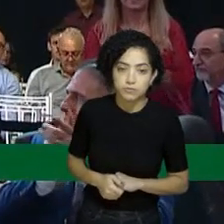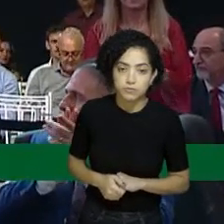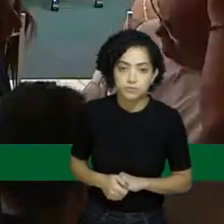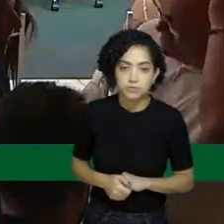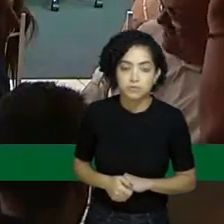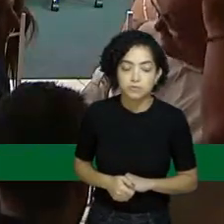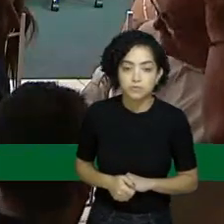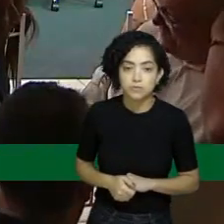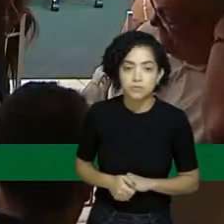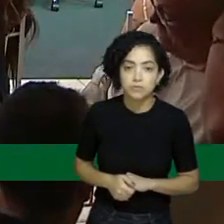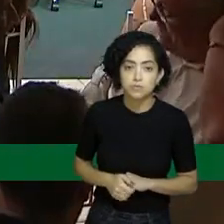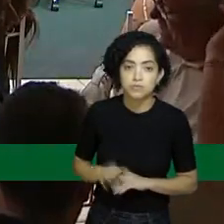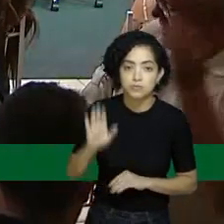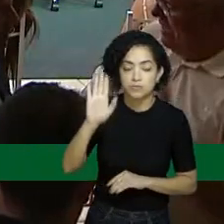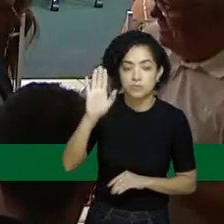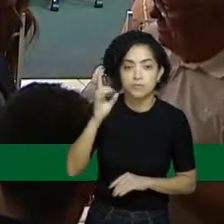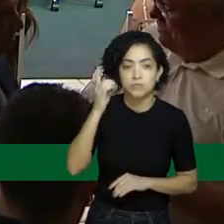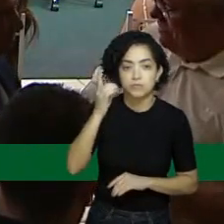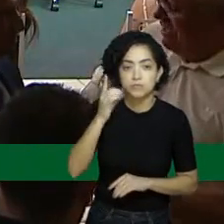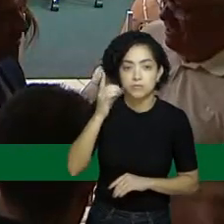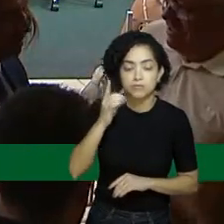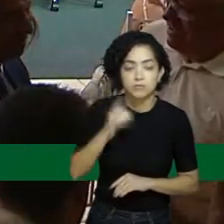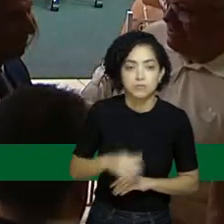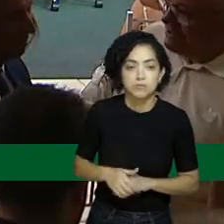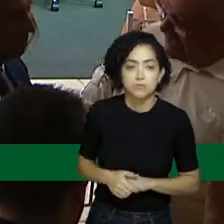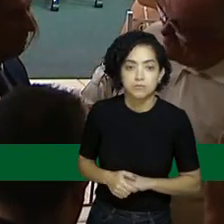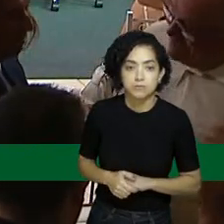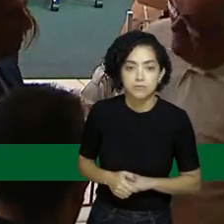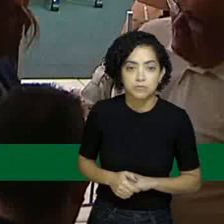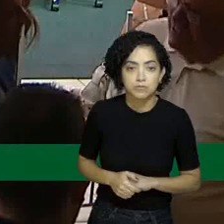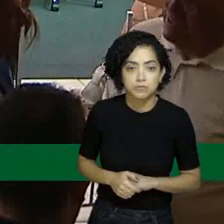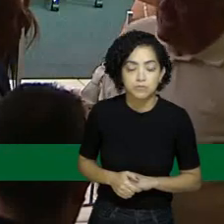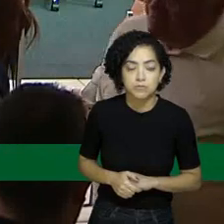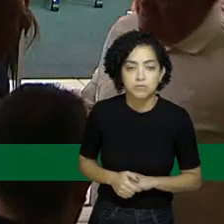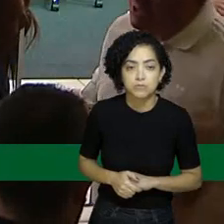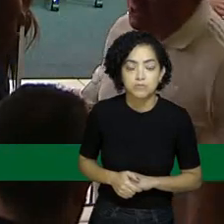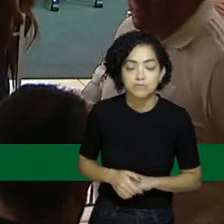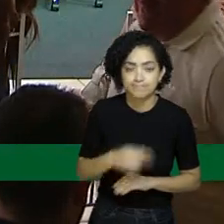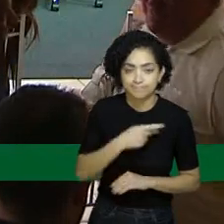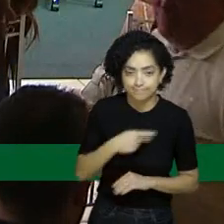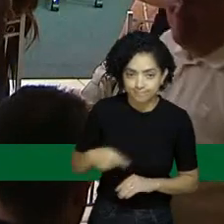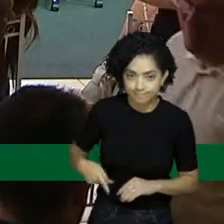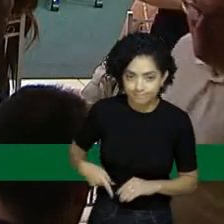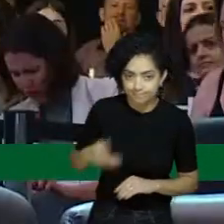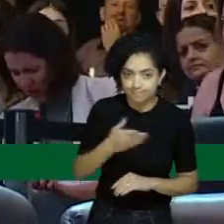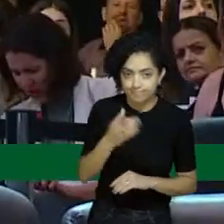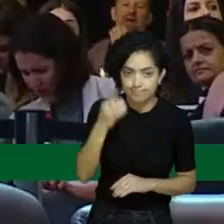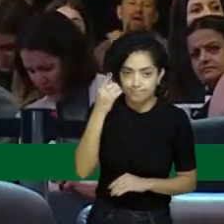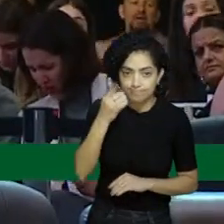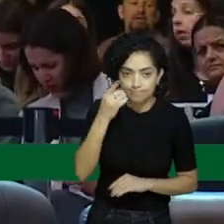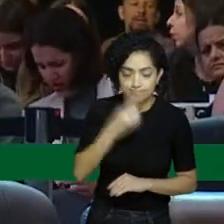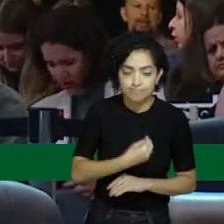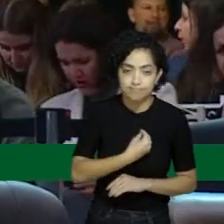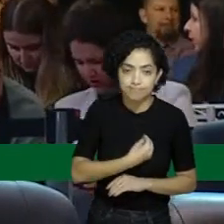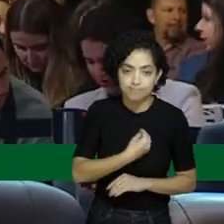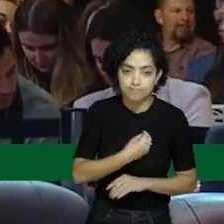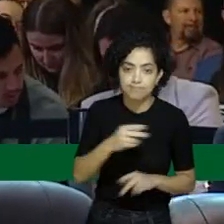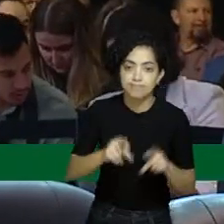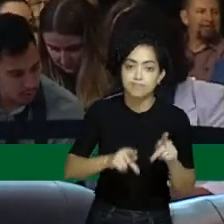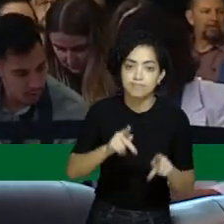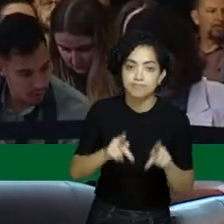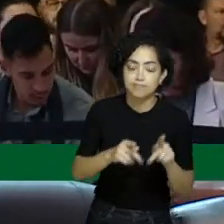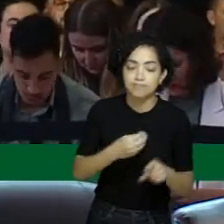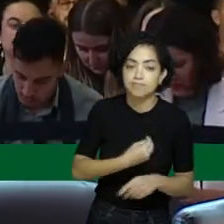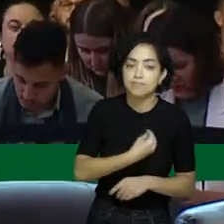Pela ordem, Vossa Excelência está com a palavra. Senhor presidente, senhoras e senhores deputados, povo que está